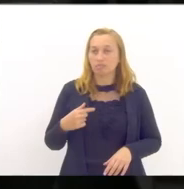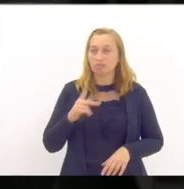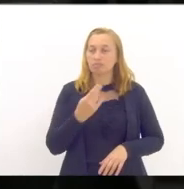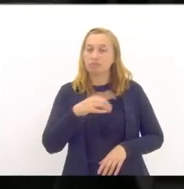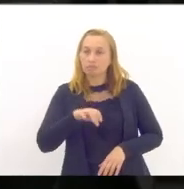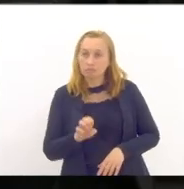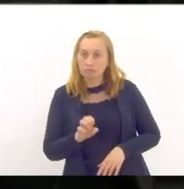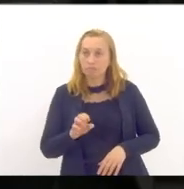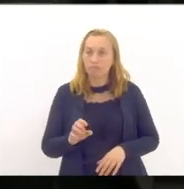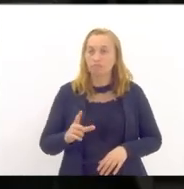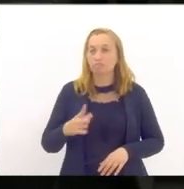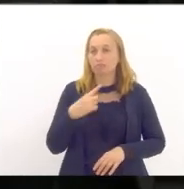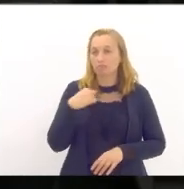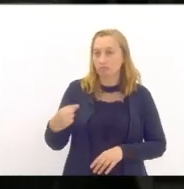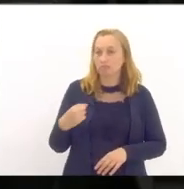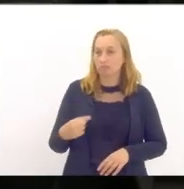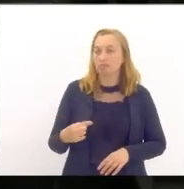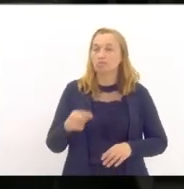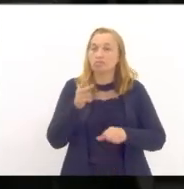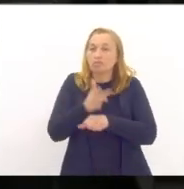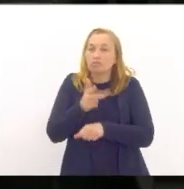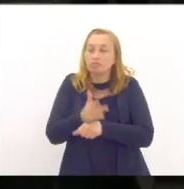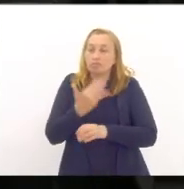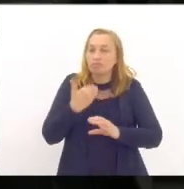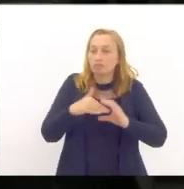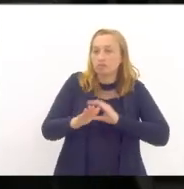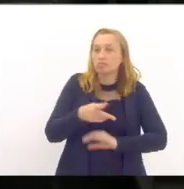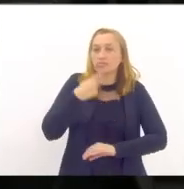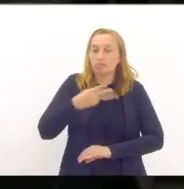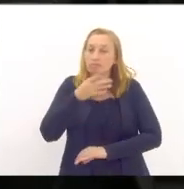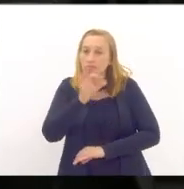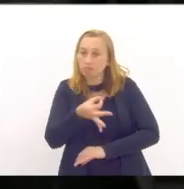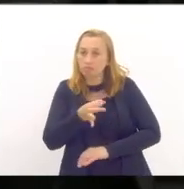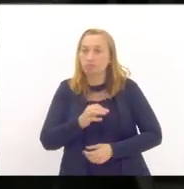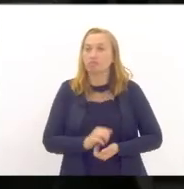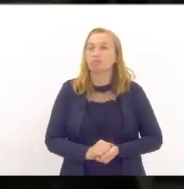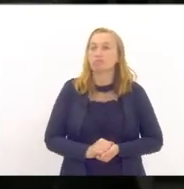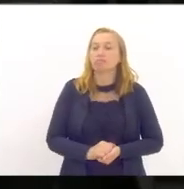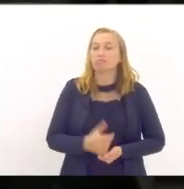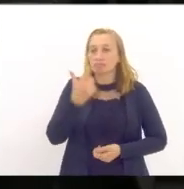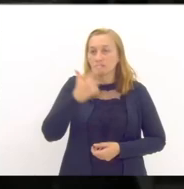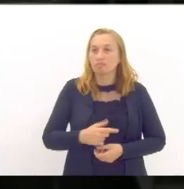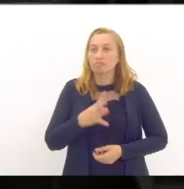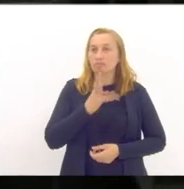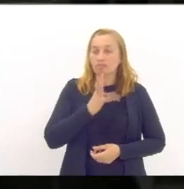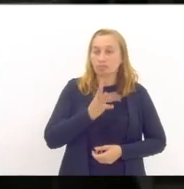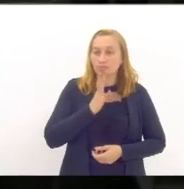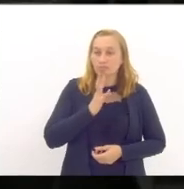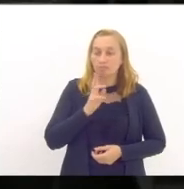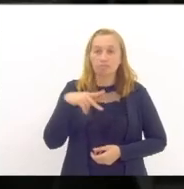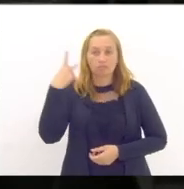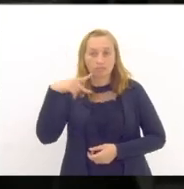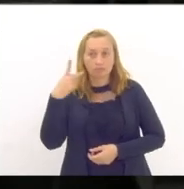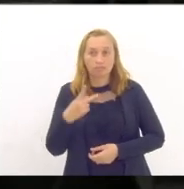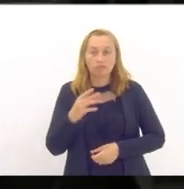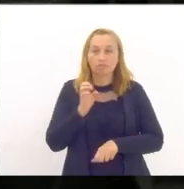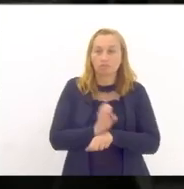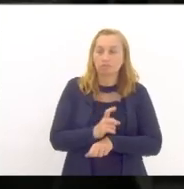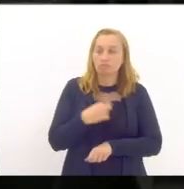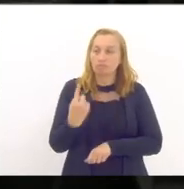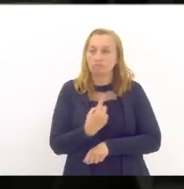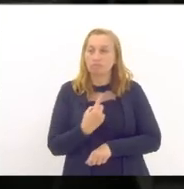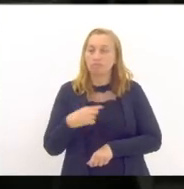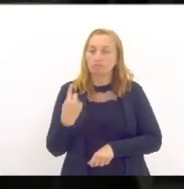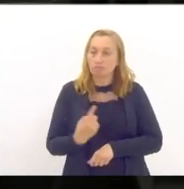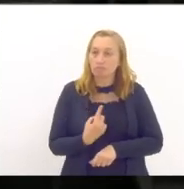fomos condecorados. No vídeo em que eu enviei, eu falei exatamente isso, que ao sermos reconhecidos pelo Parlamento do nosso Estado,